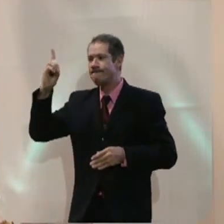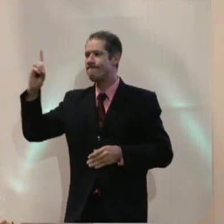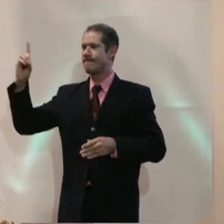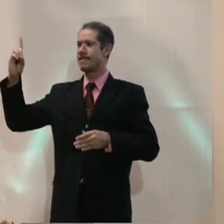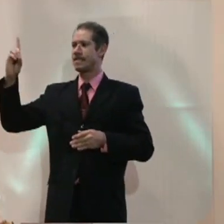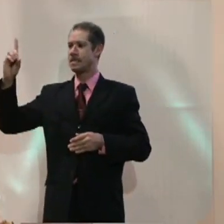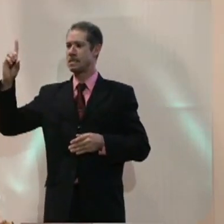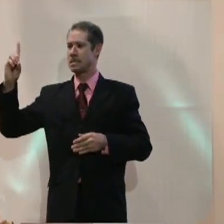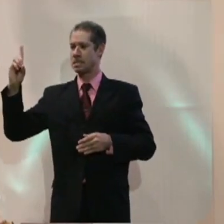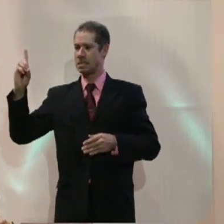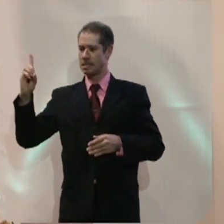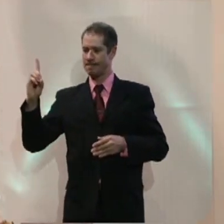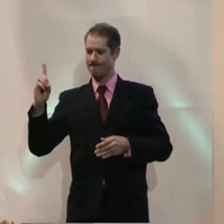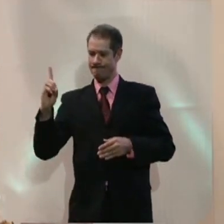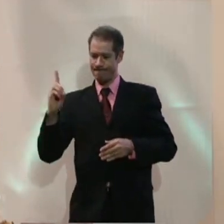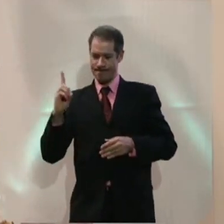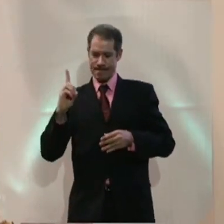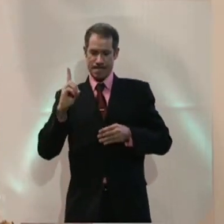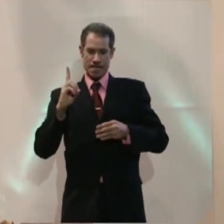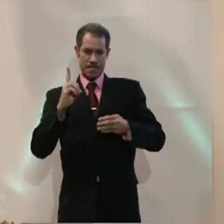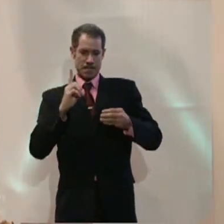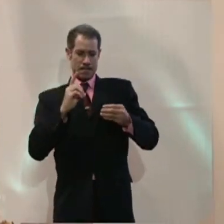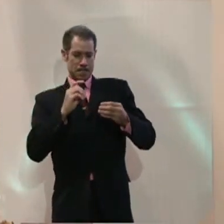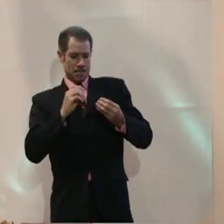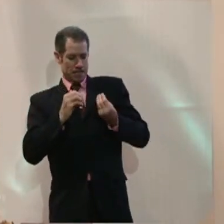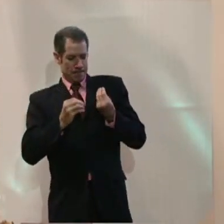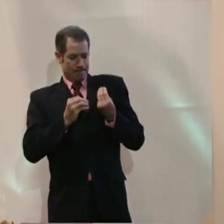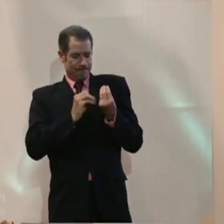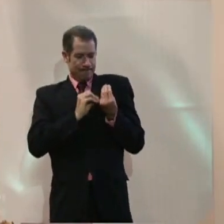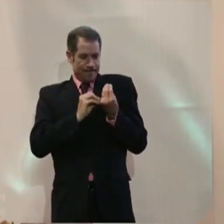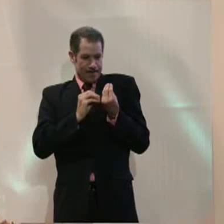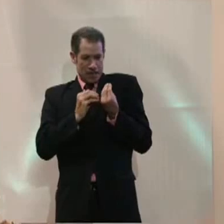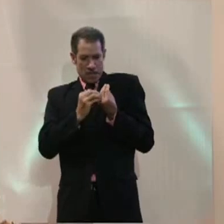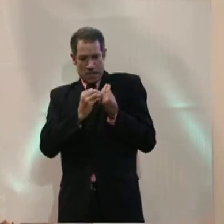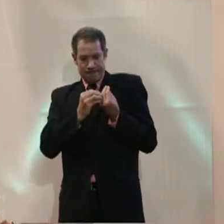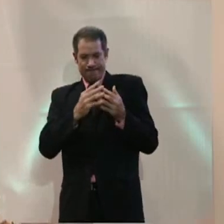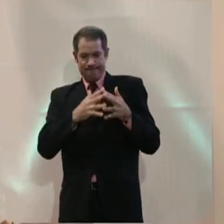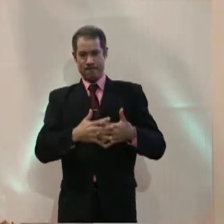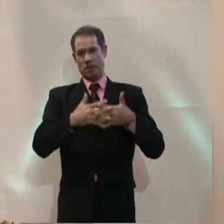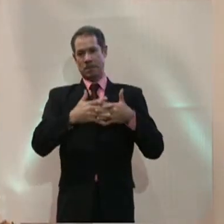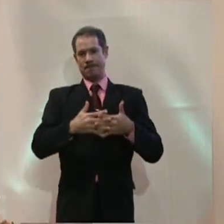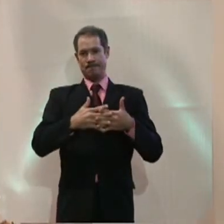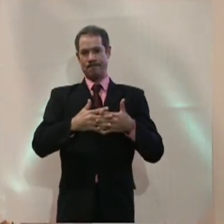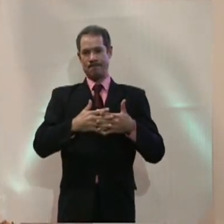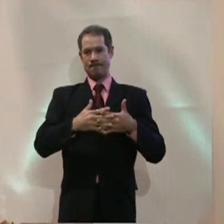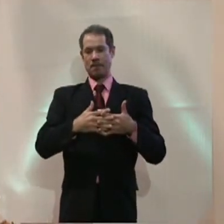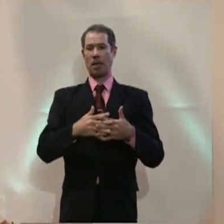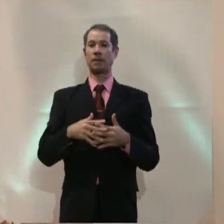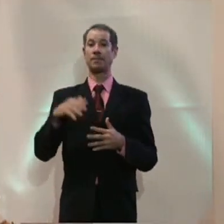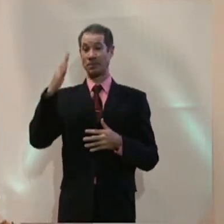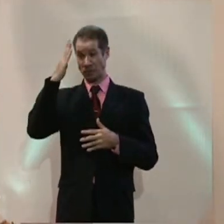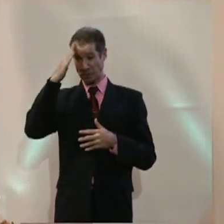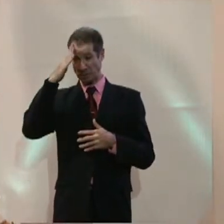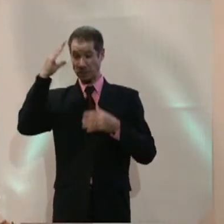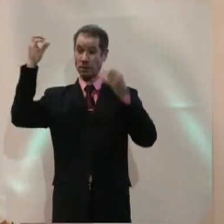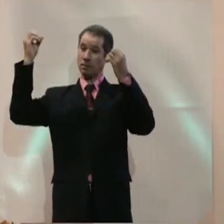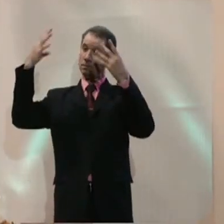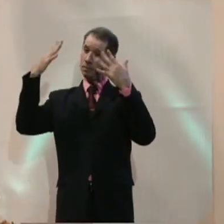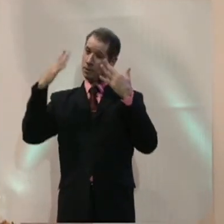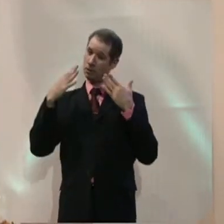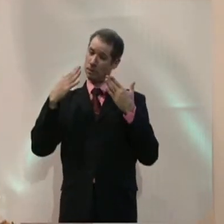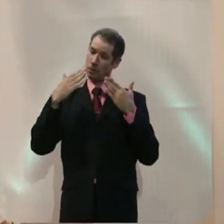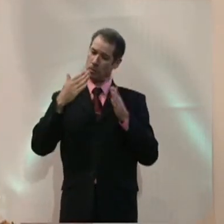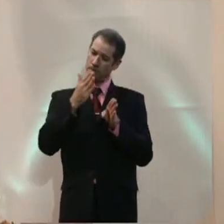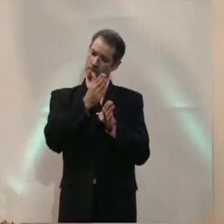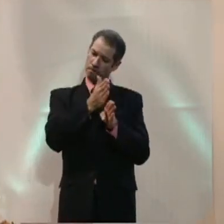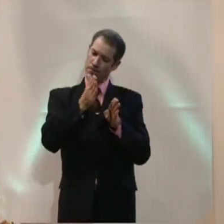colocando coisas entre você e o suprimento do Senhor. Mas sabe o que é abençoador nesse